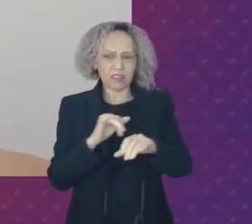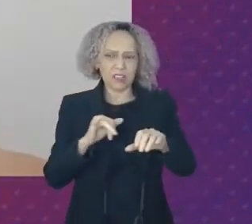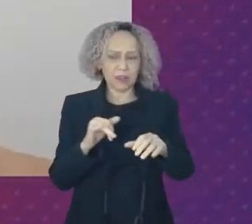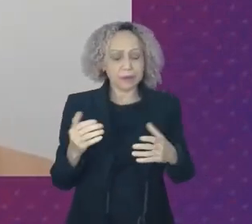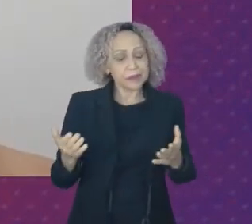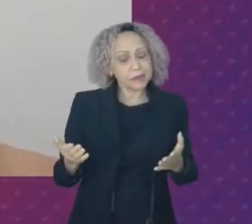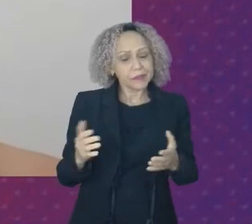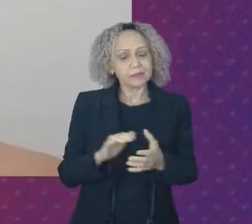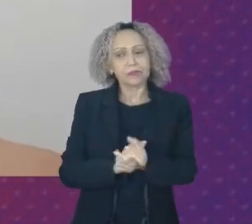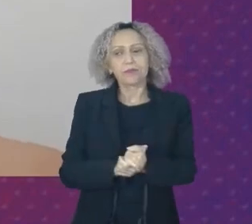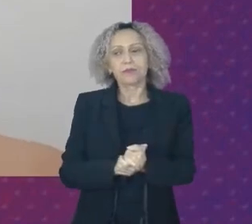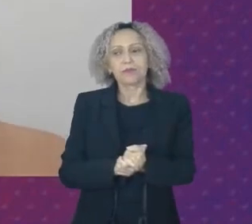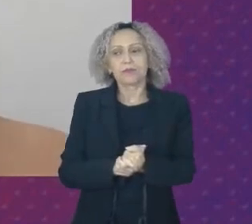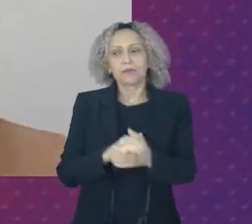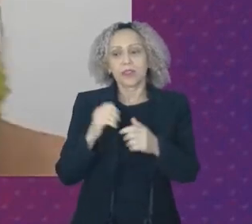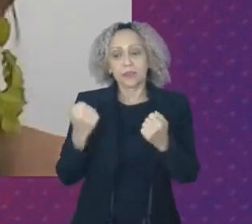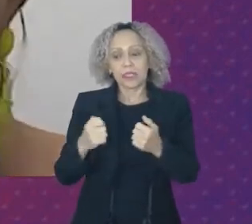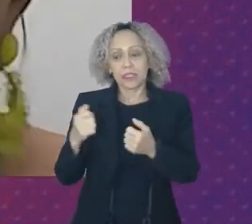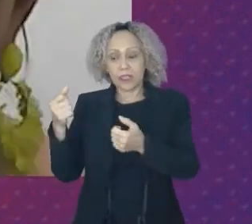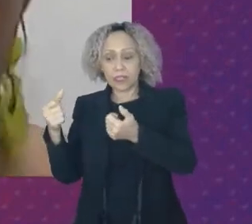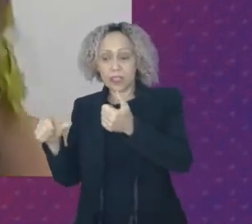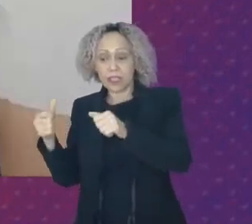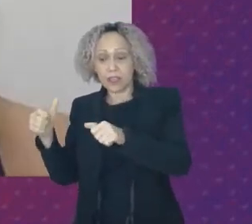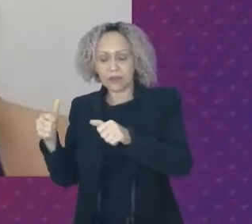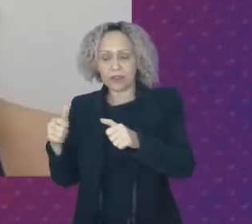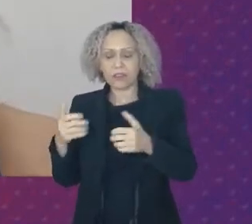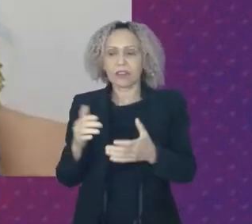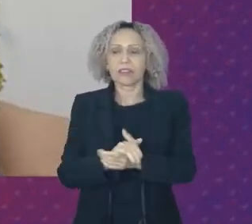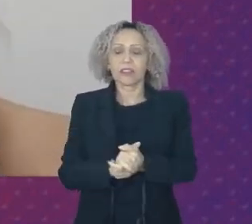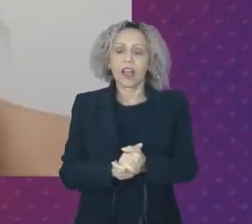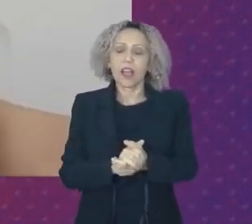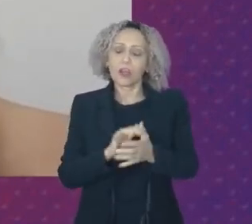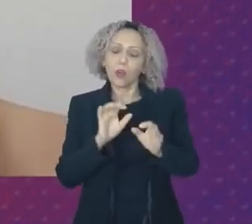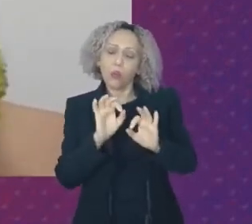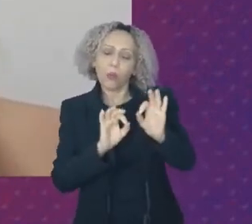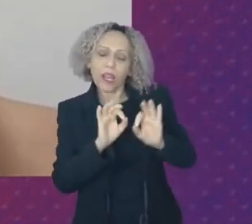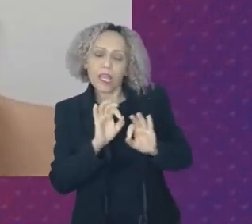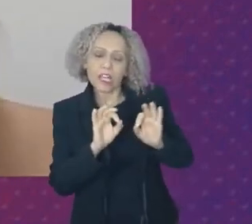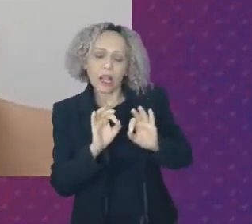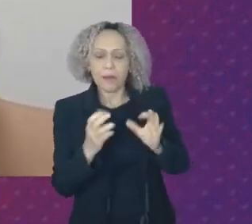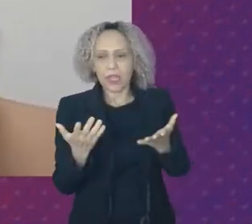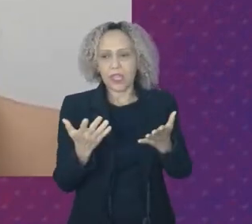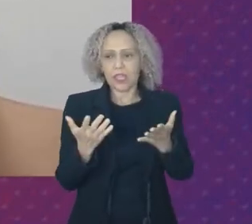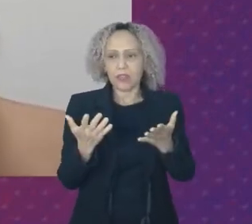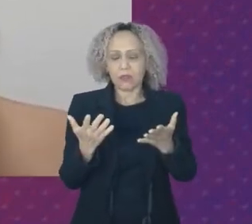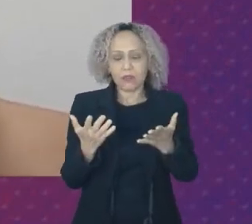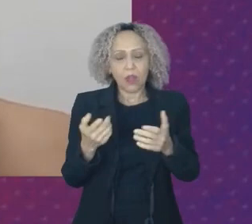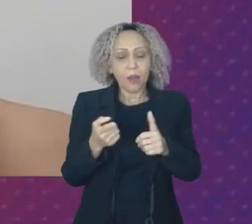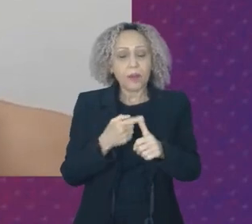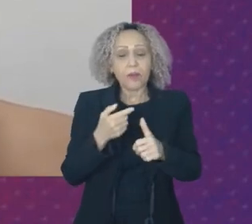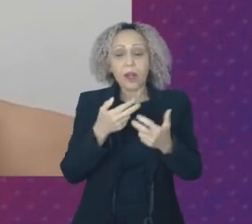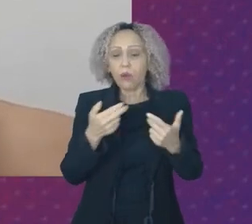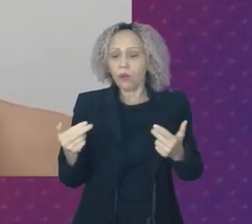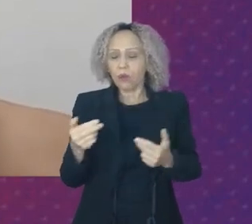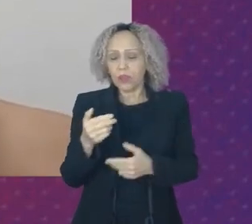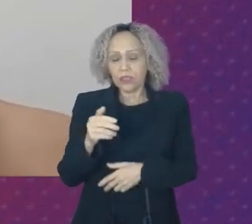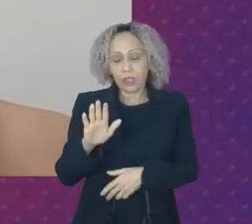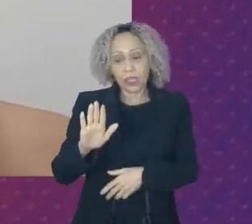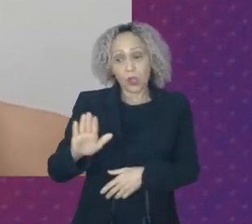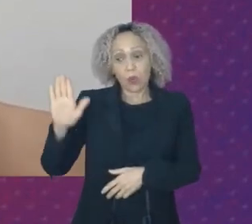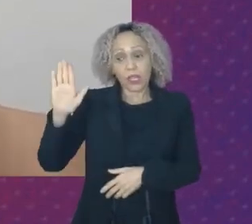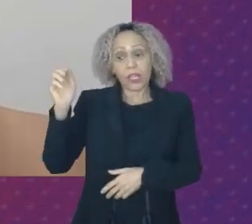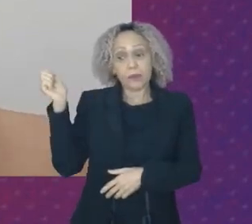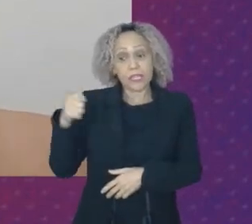isso precisa ser avaliado durante o processo do planejamento, que é a primeira coisa que vocês precisam fazer para começar uma